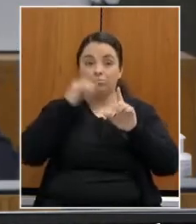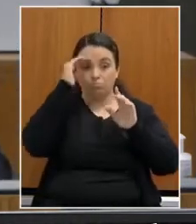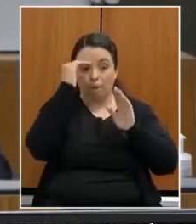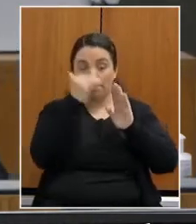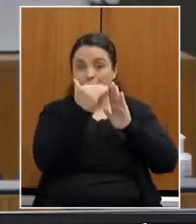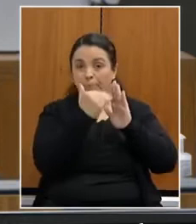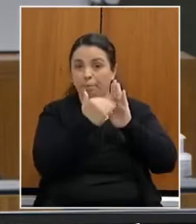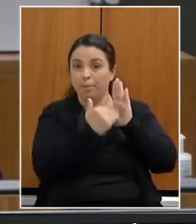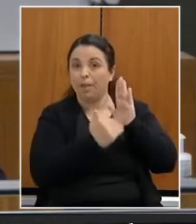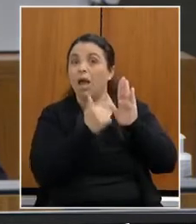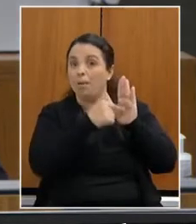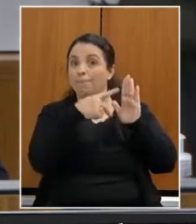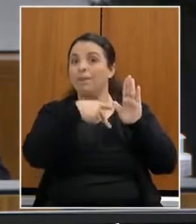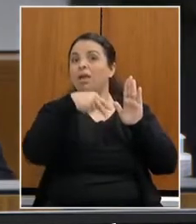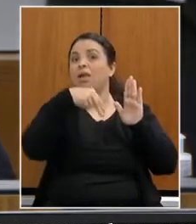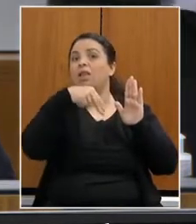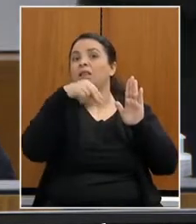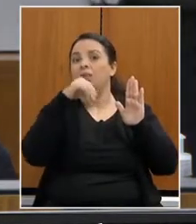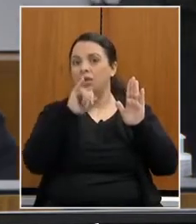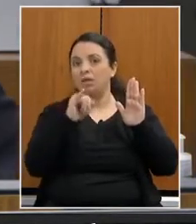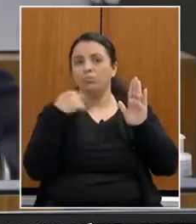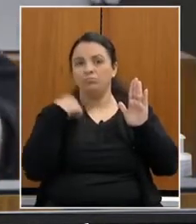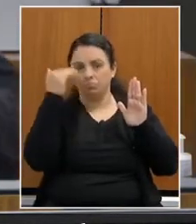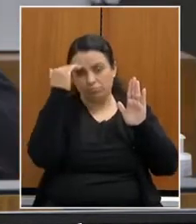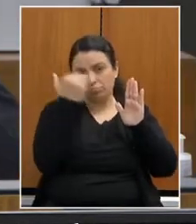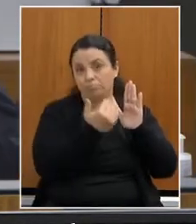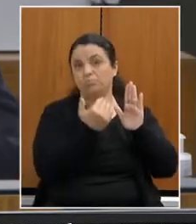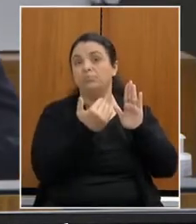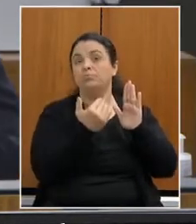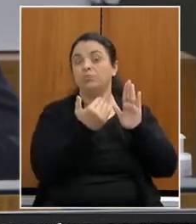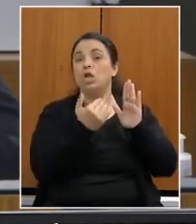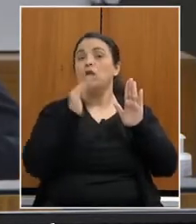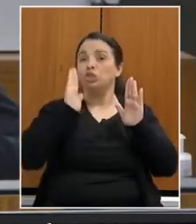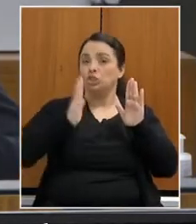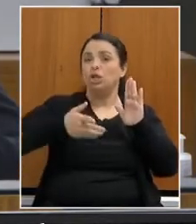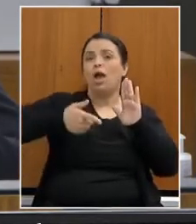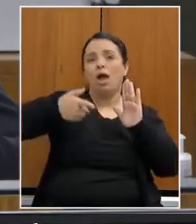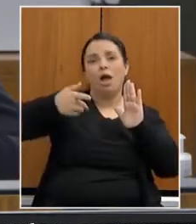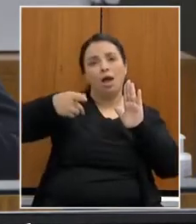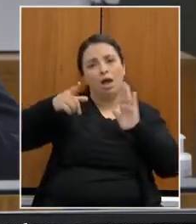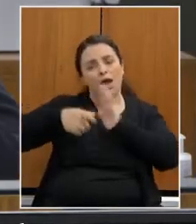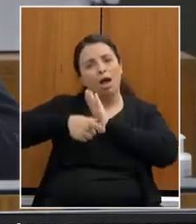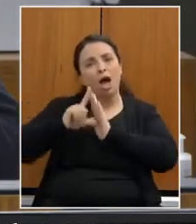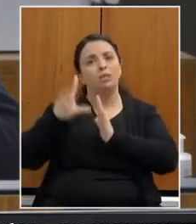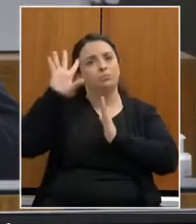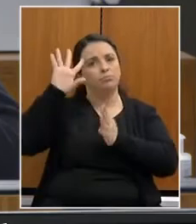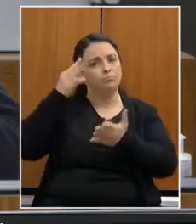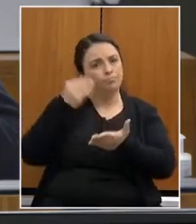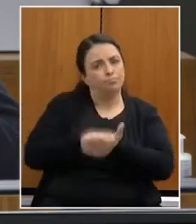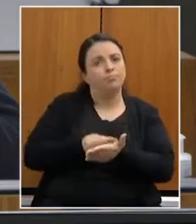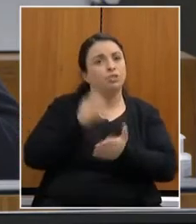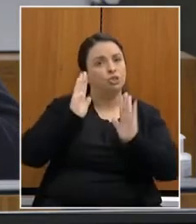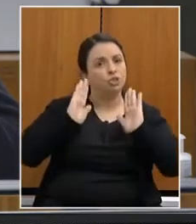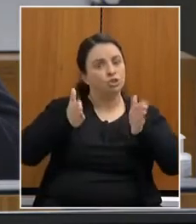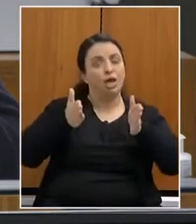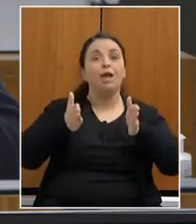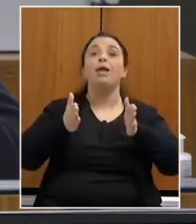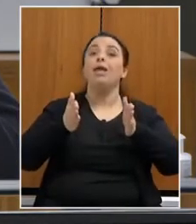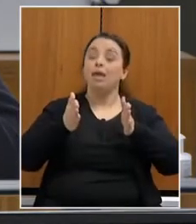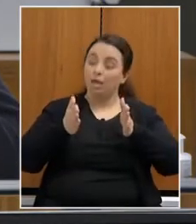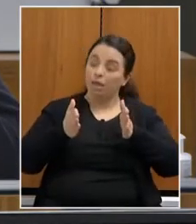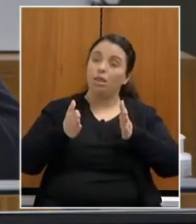deliberado eu posso falar com o senhor que após a vacinação de todo o grupo prioritário trabalhador de educação